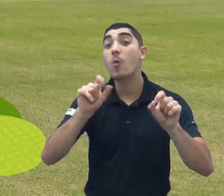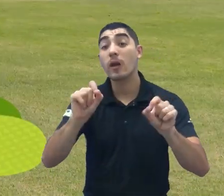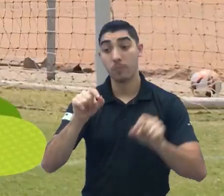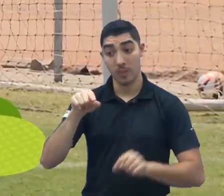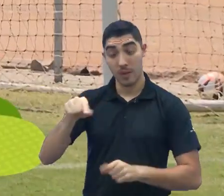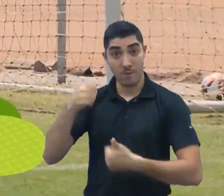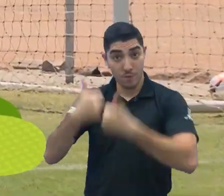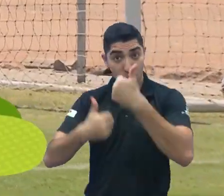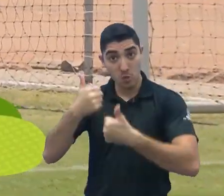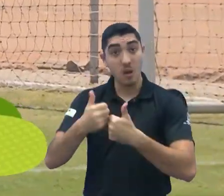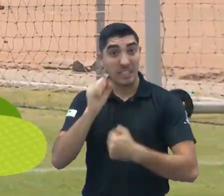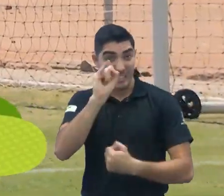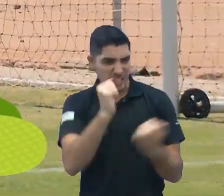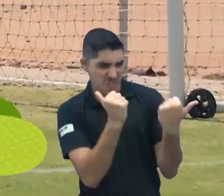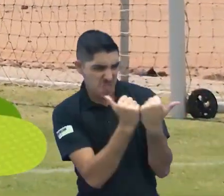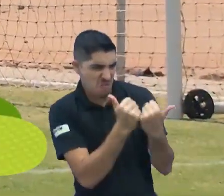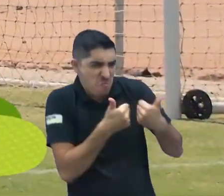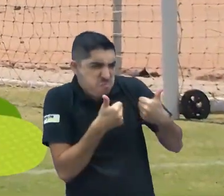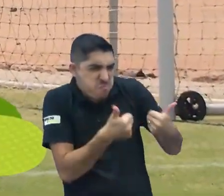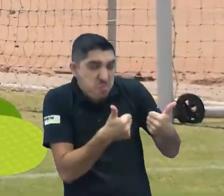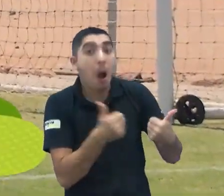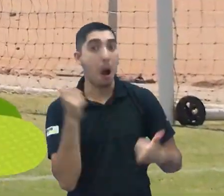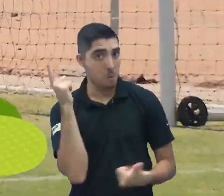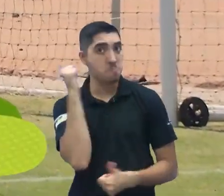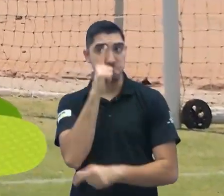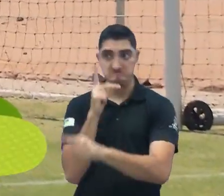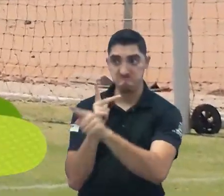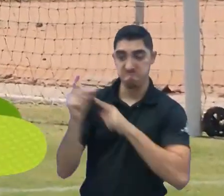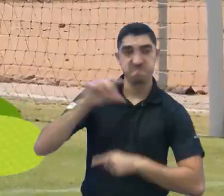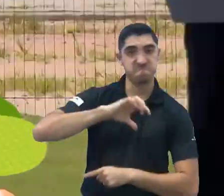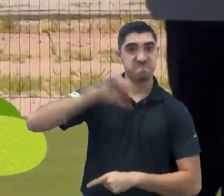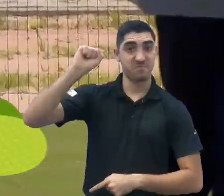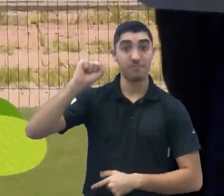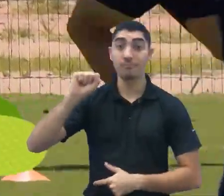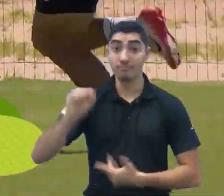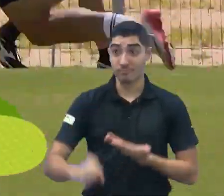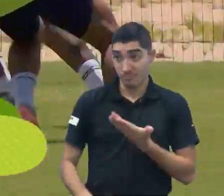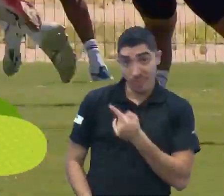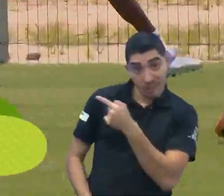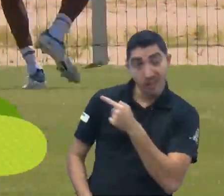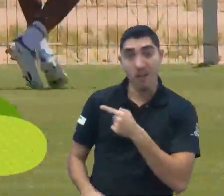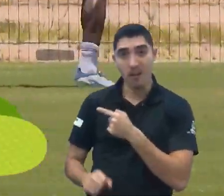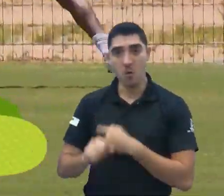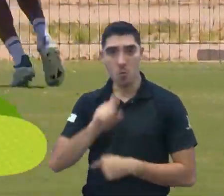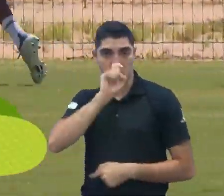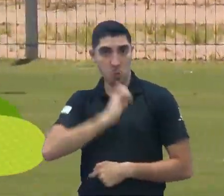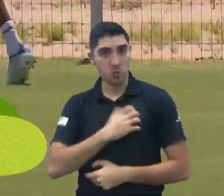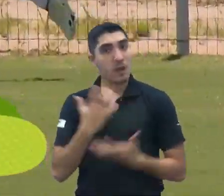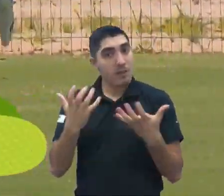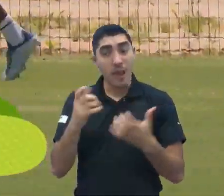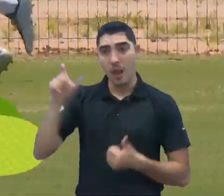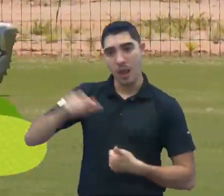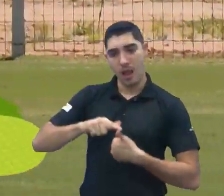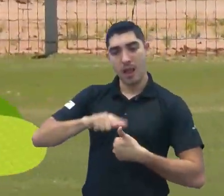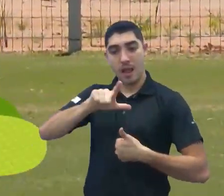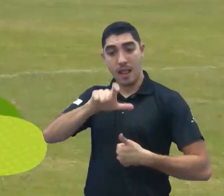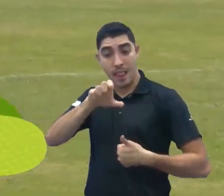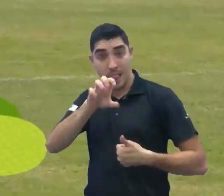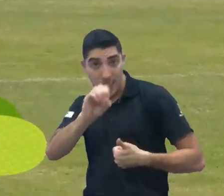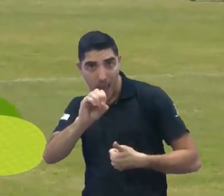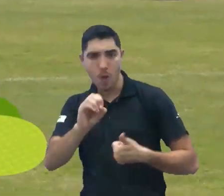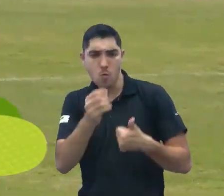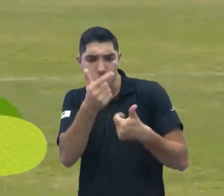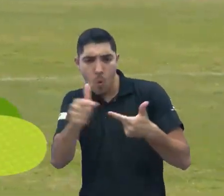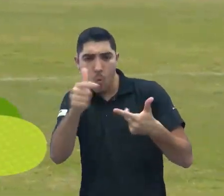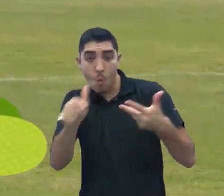ganha campeonato? Pois é, esse é um dos lemas por aqui. A intenção do Léo e dos companheiros de zaga